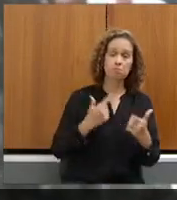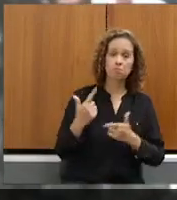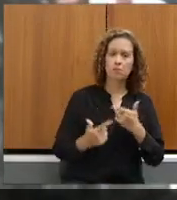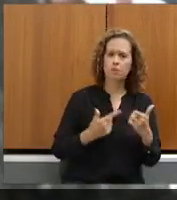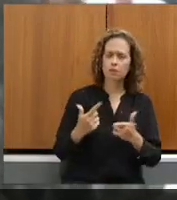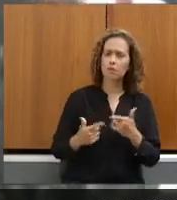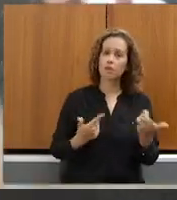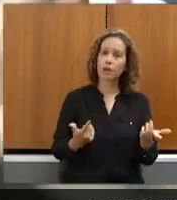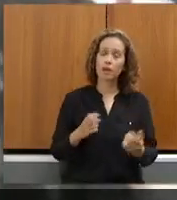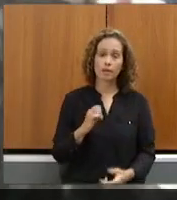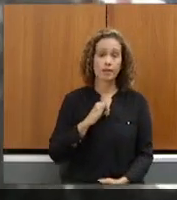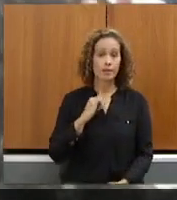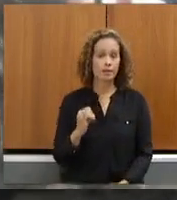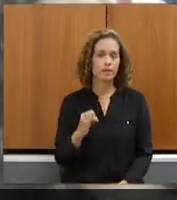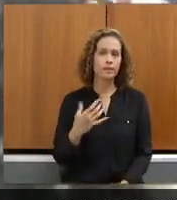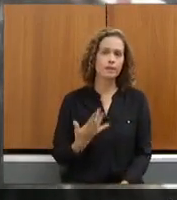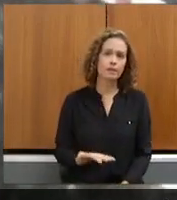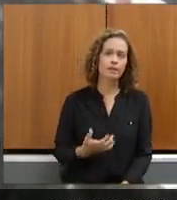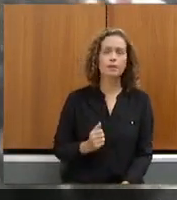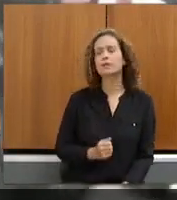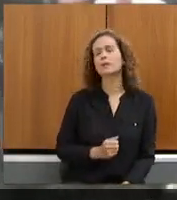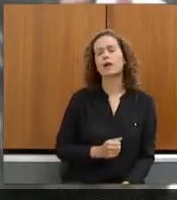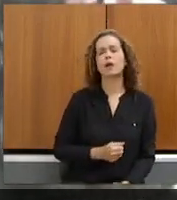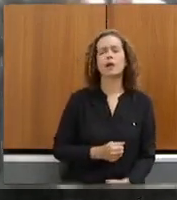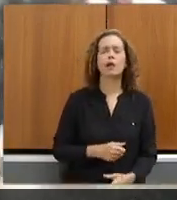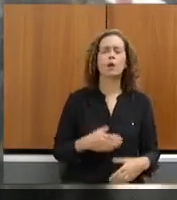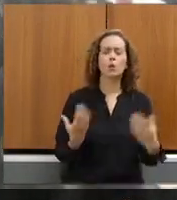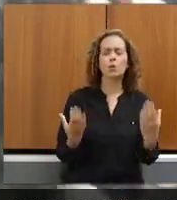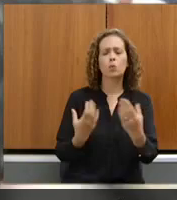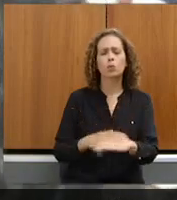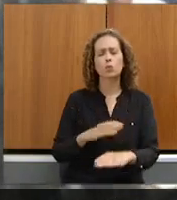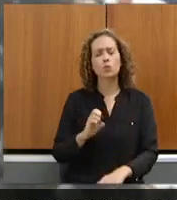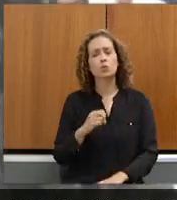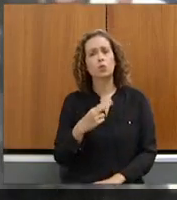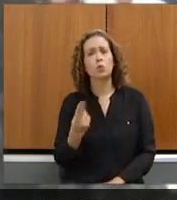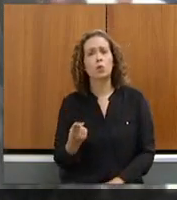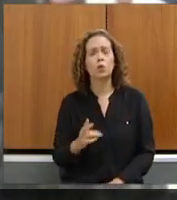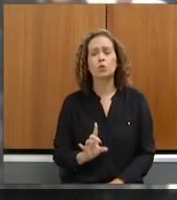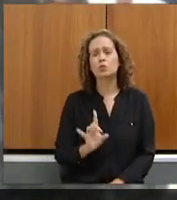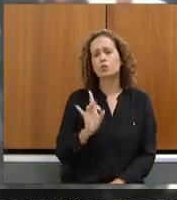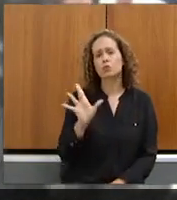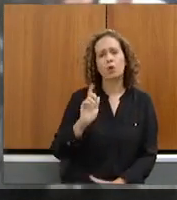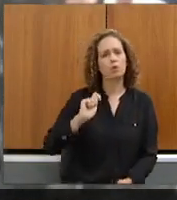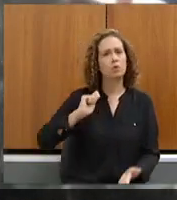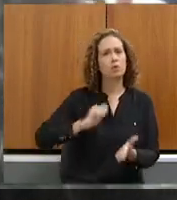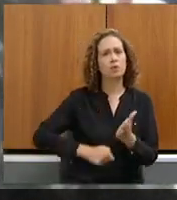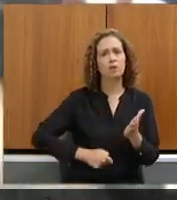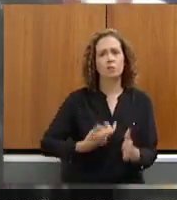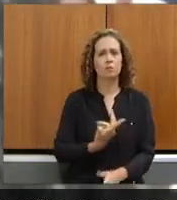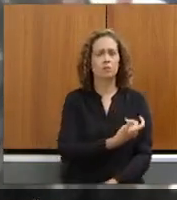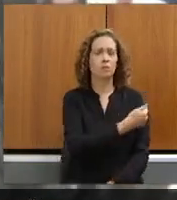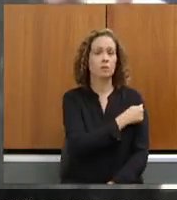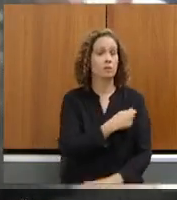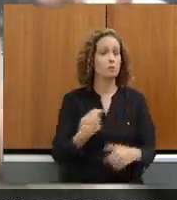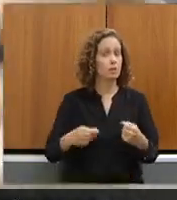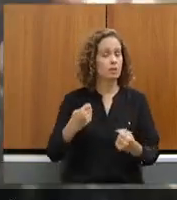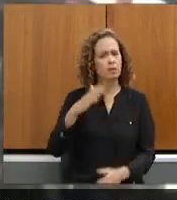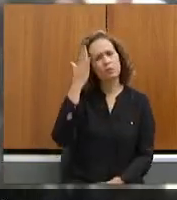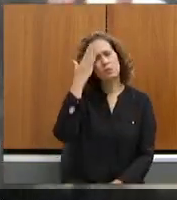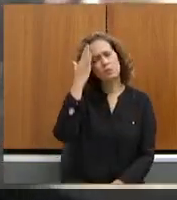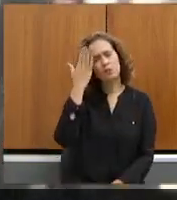para ver se eles são condicionados concursados você foi contratado só para tomar vacina né vamos saber daqui que